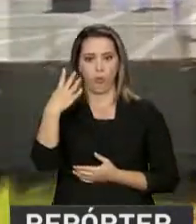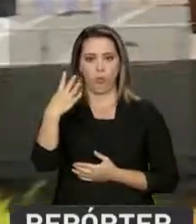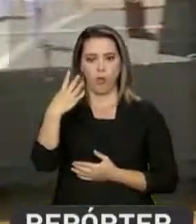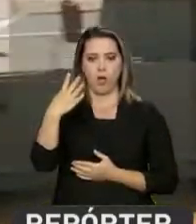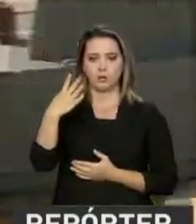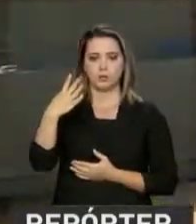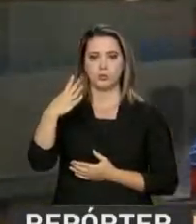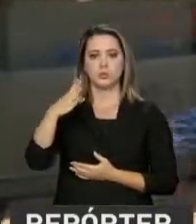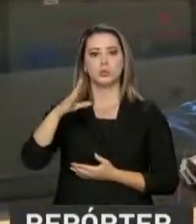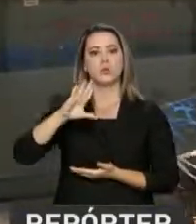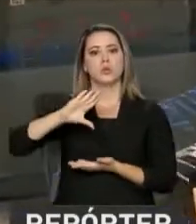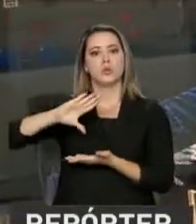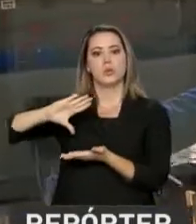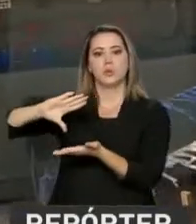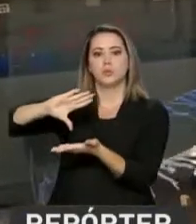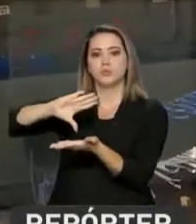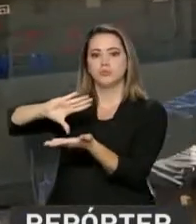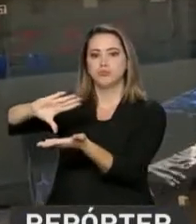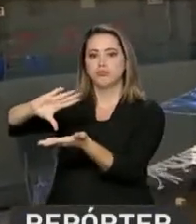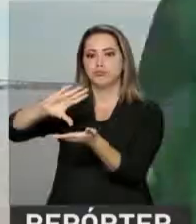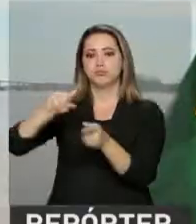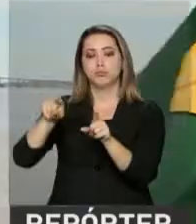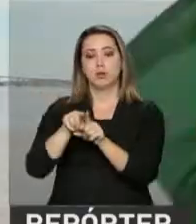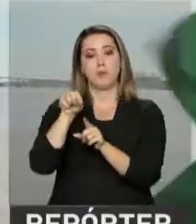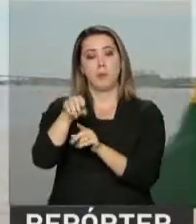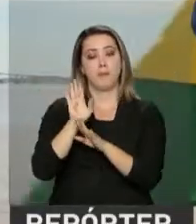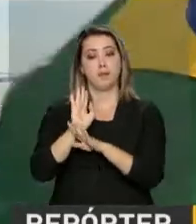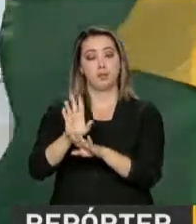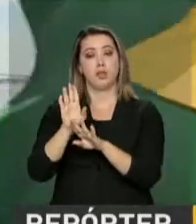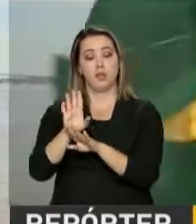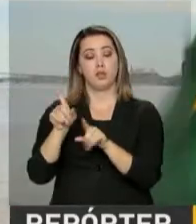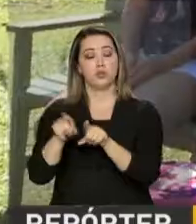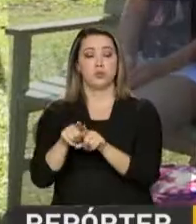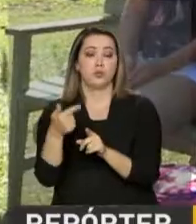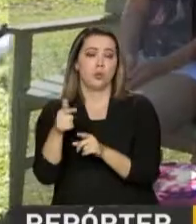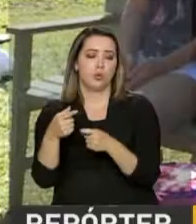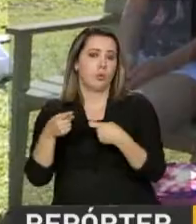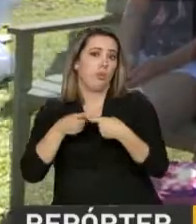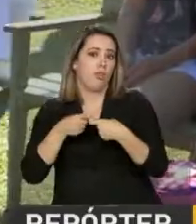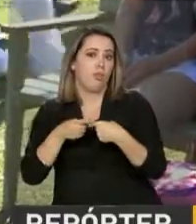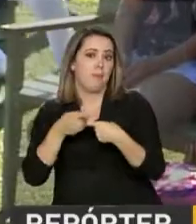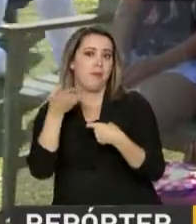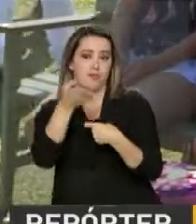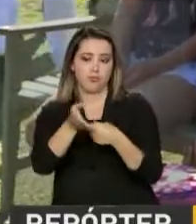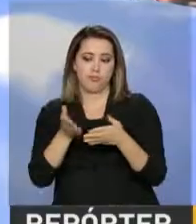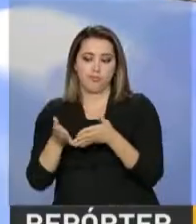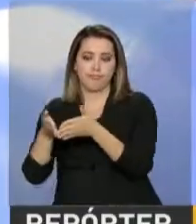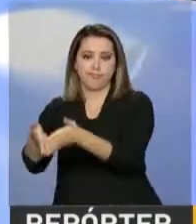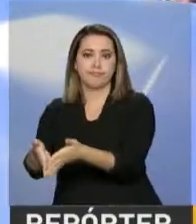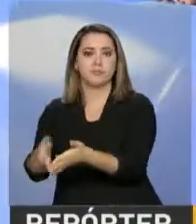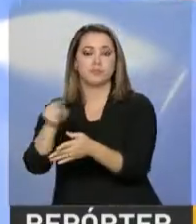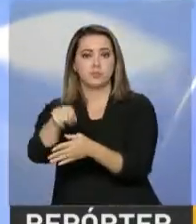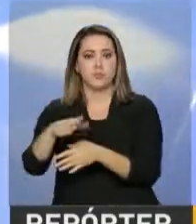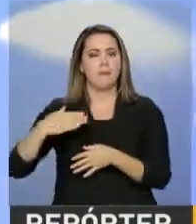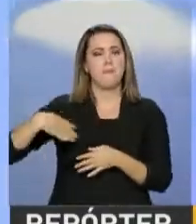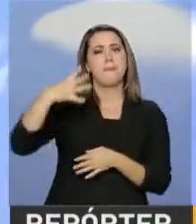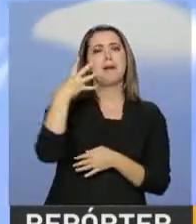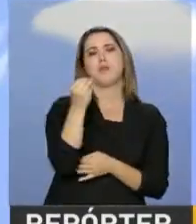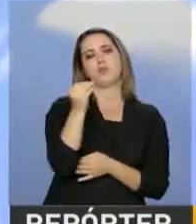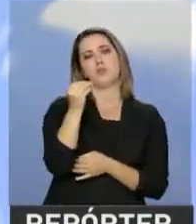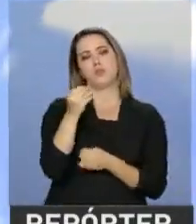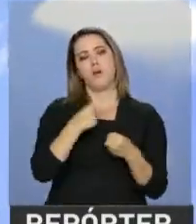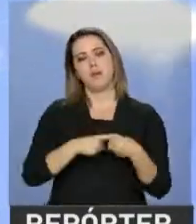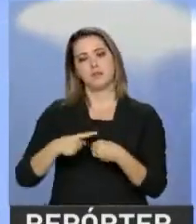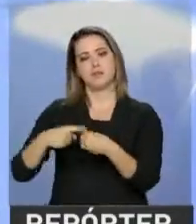que atendem a população ribeirinha da amazônia que não tenha certamente só em 2016 mais de 40 comunidades foram